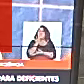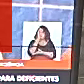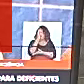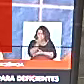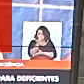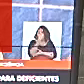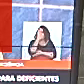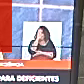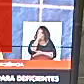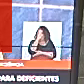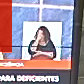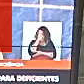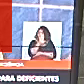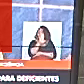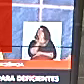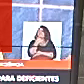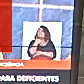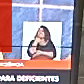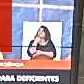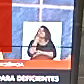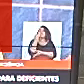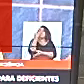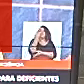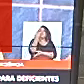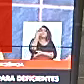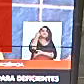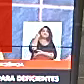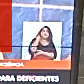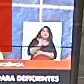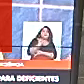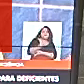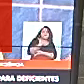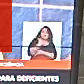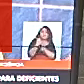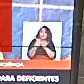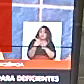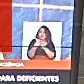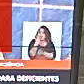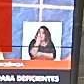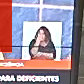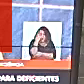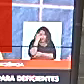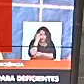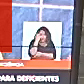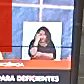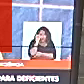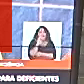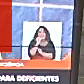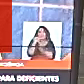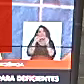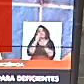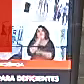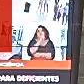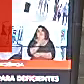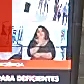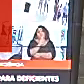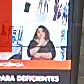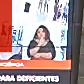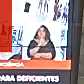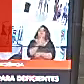participar, porque uma andorinha só não faz verão, tá? Obrigado. Muito obrigado.